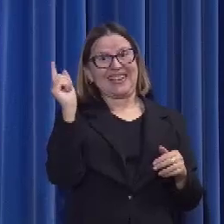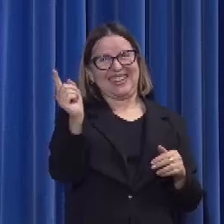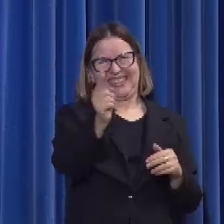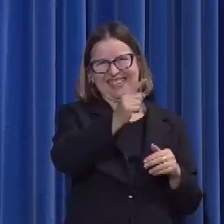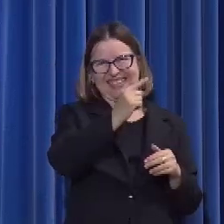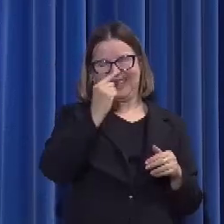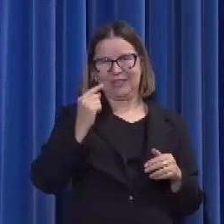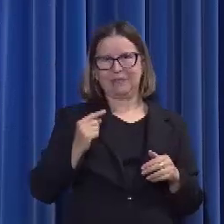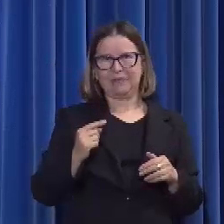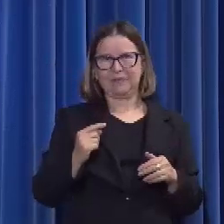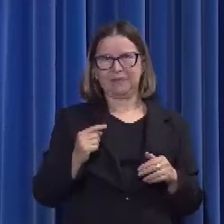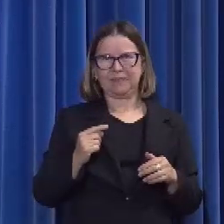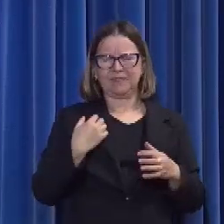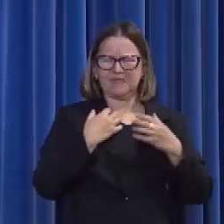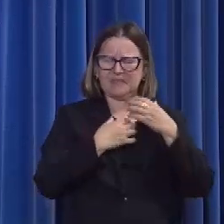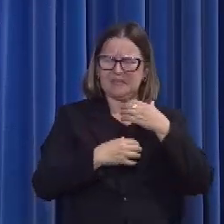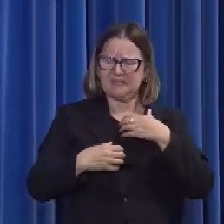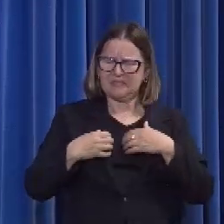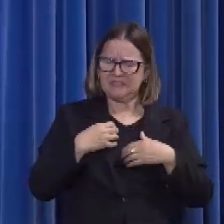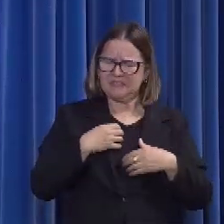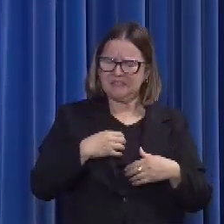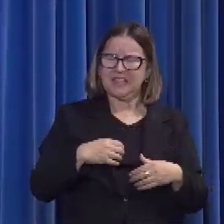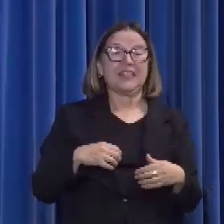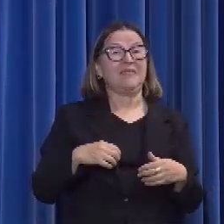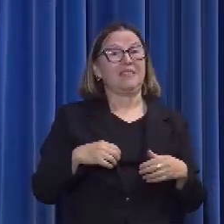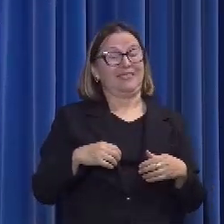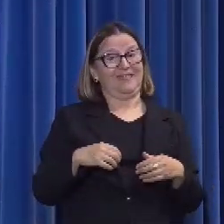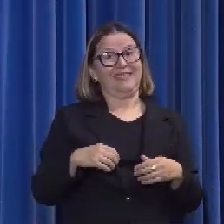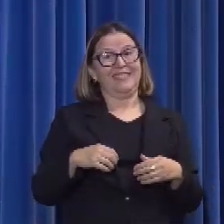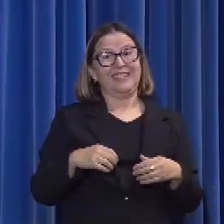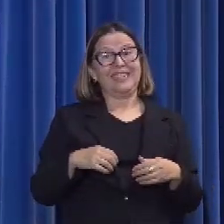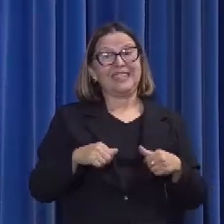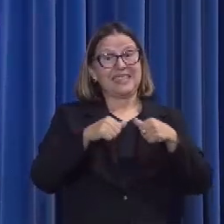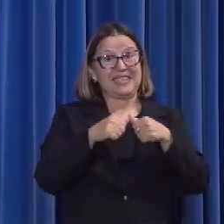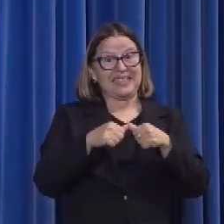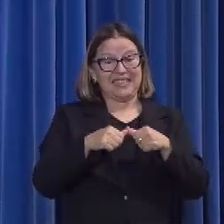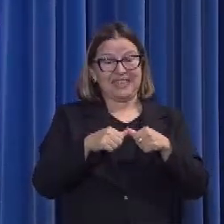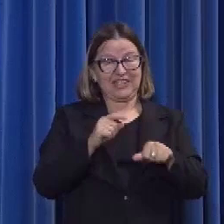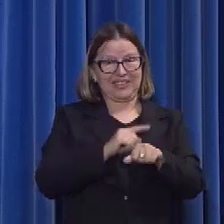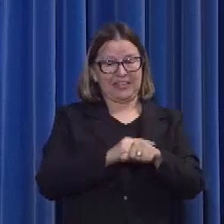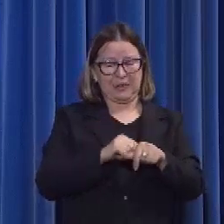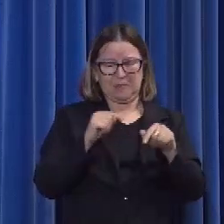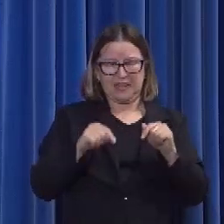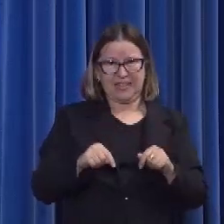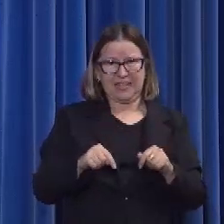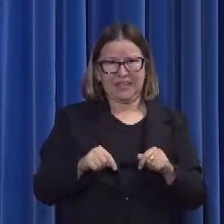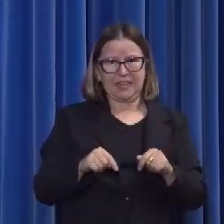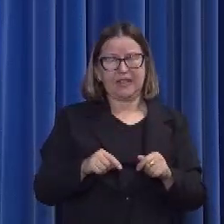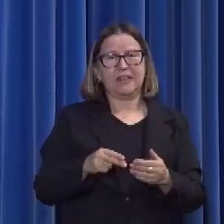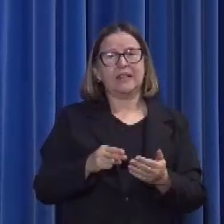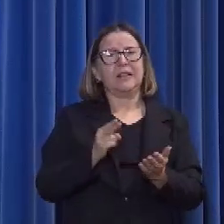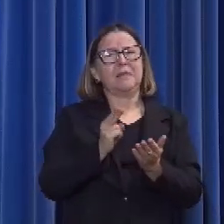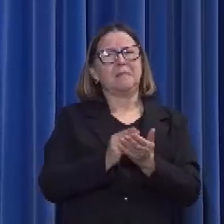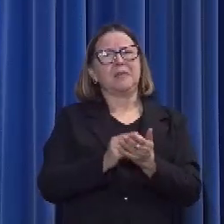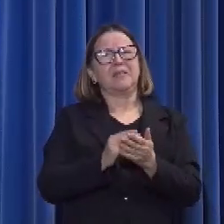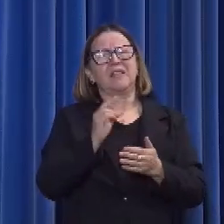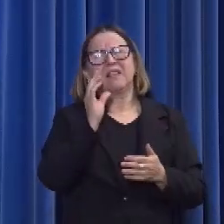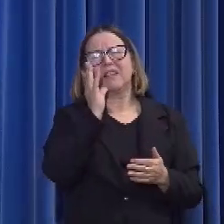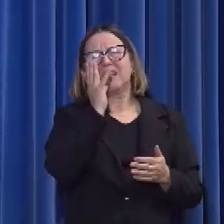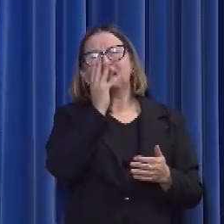aflições desse tempo presente, por mais difíceis, por mais duras, por mais demoradas que sejam, jamais podem